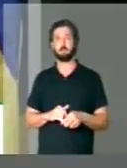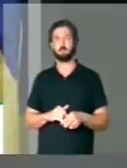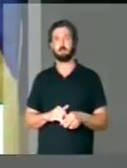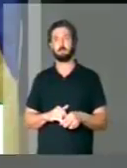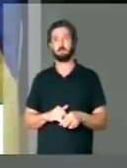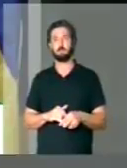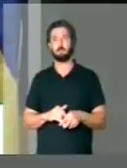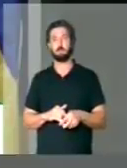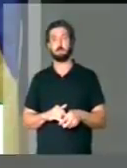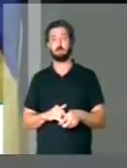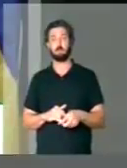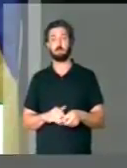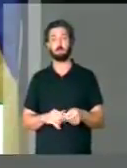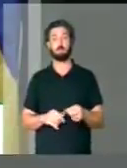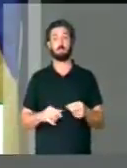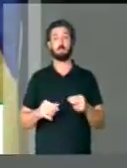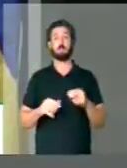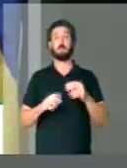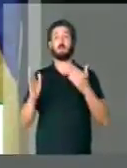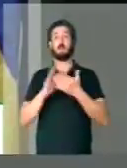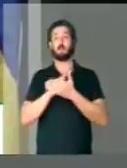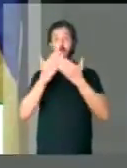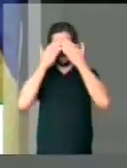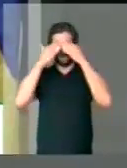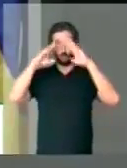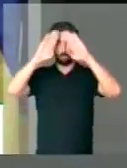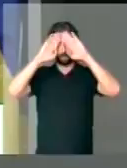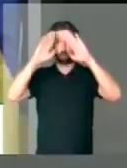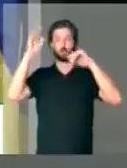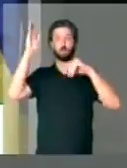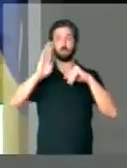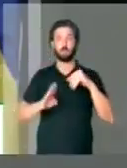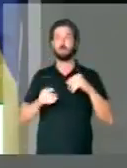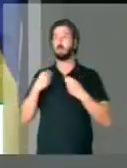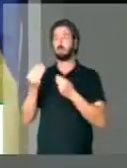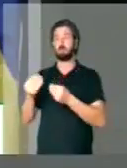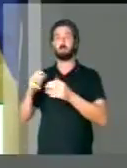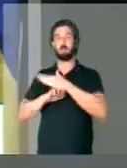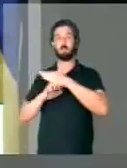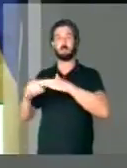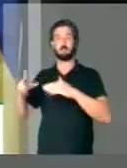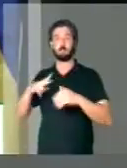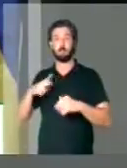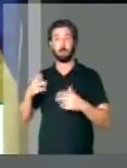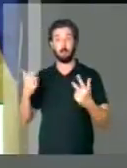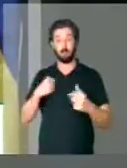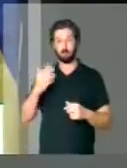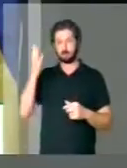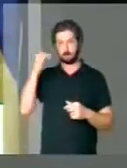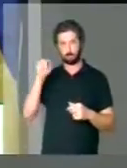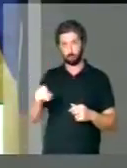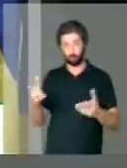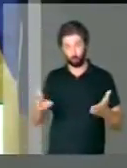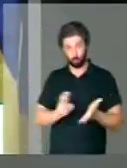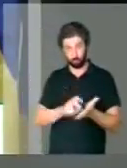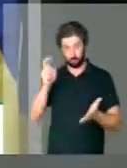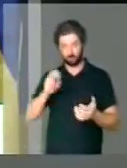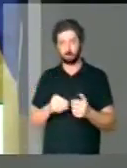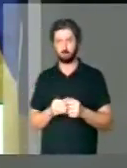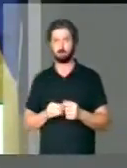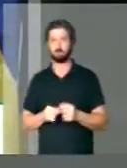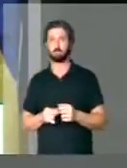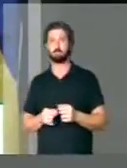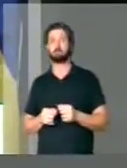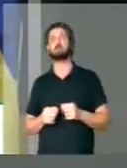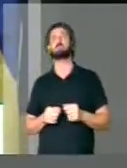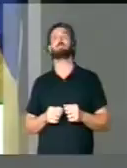repassar a administração privada alguns aeroportos do Brasil. Eu ao me deparar esta notícia na manhã de hoje, no final